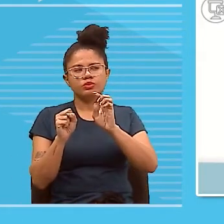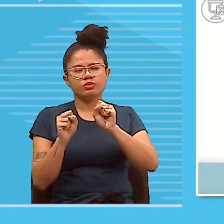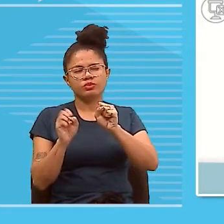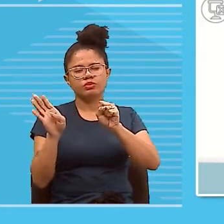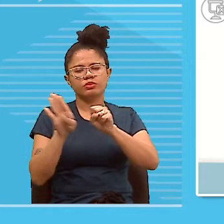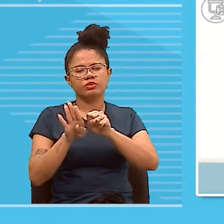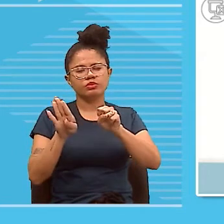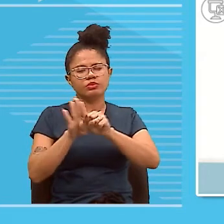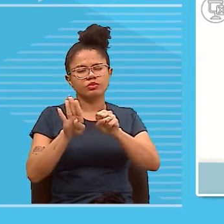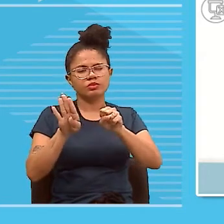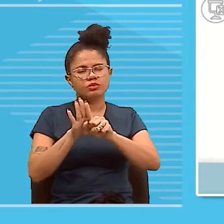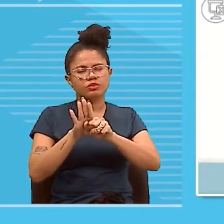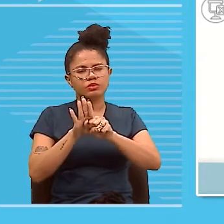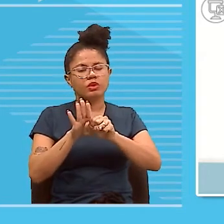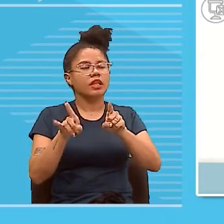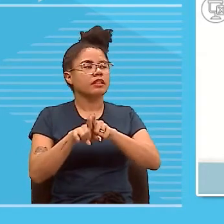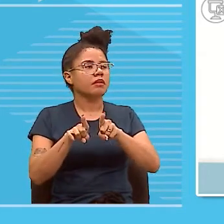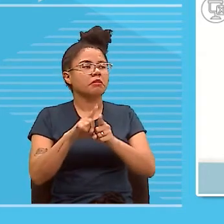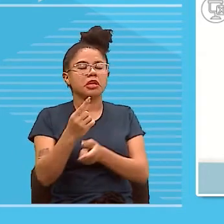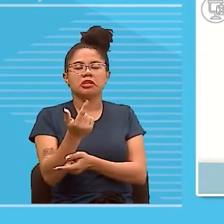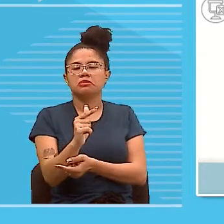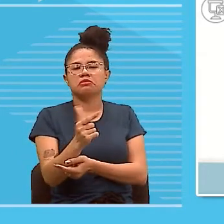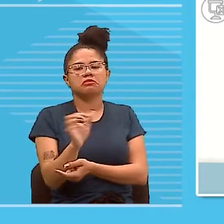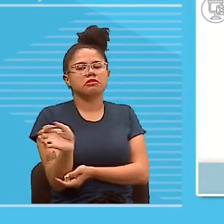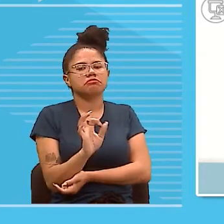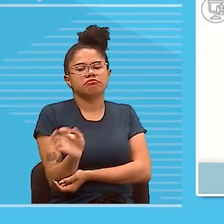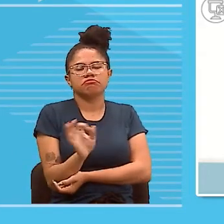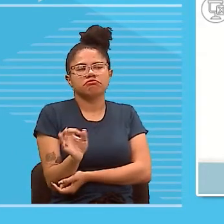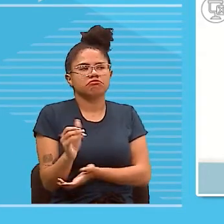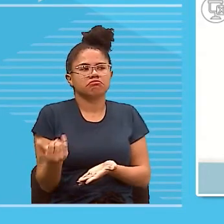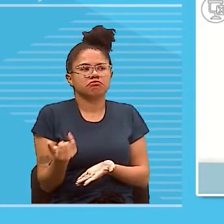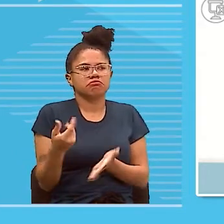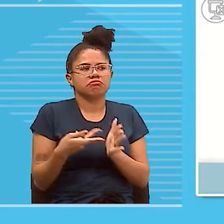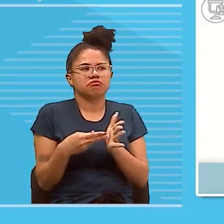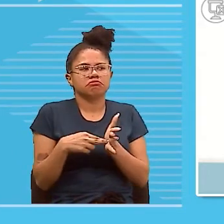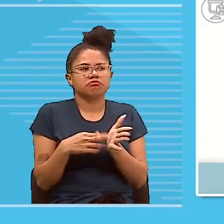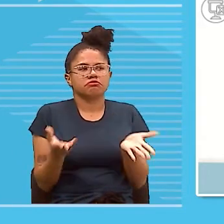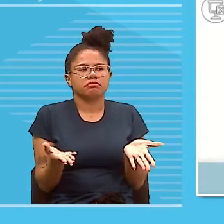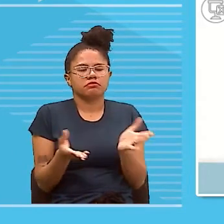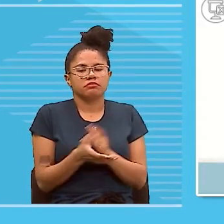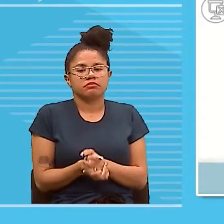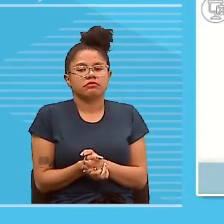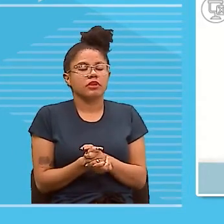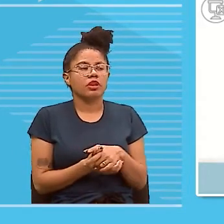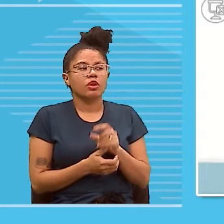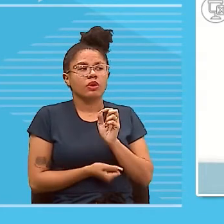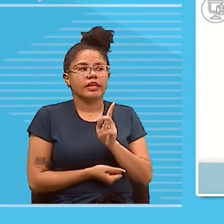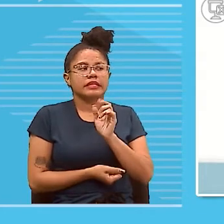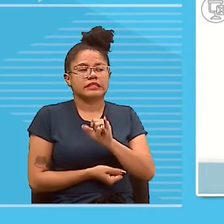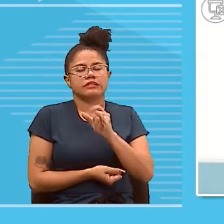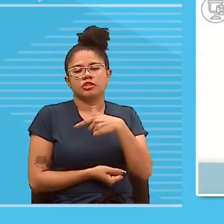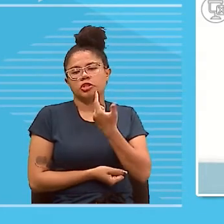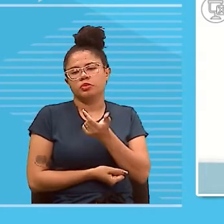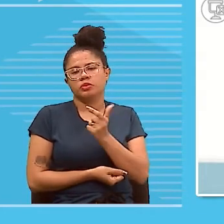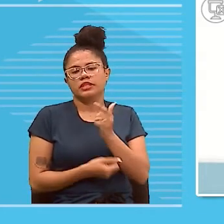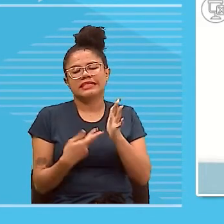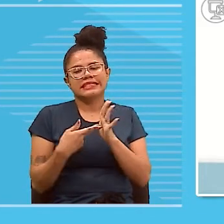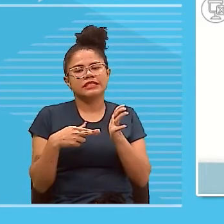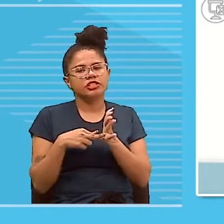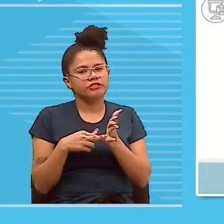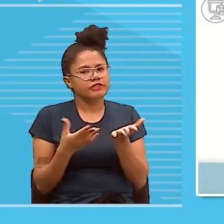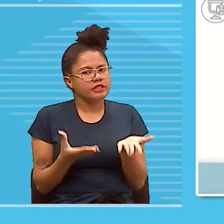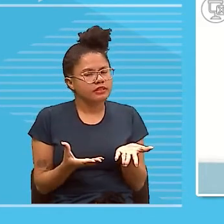e não tem nenhum valor circunstancial como elas não apresentam valor circunstancial